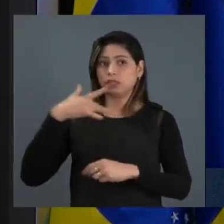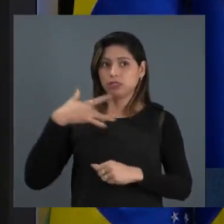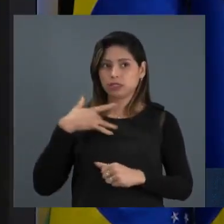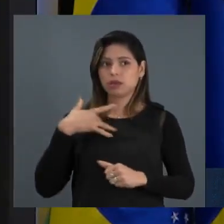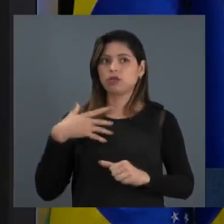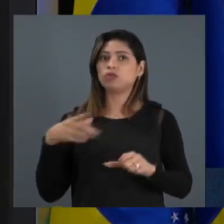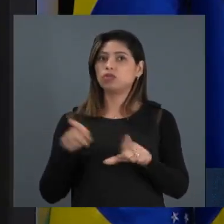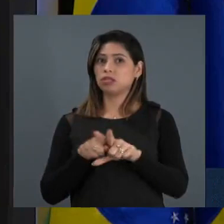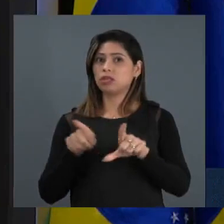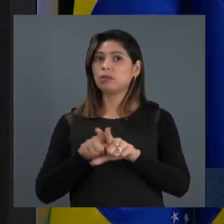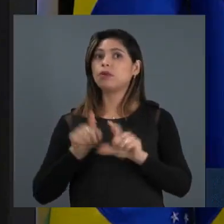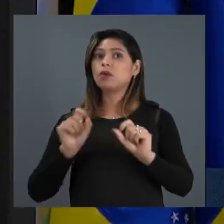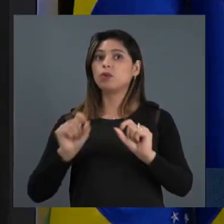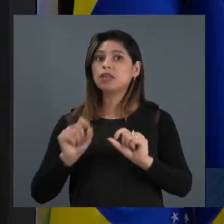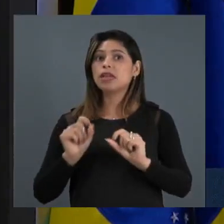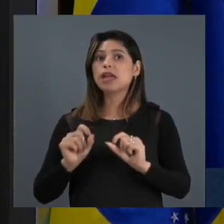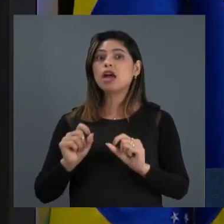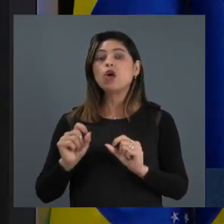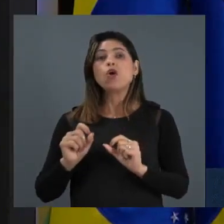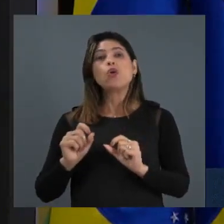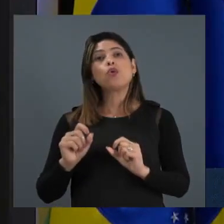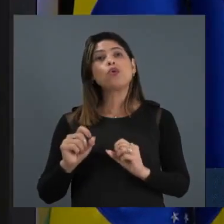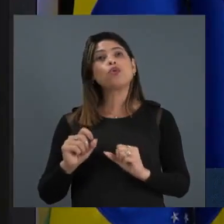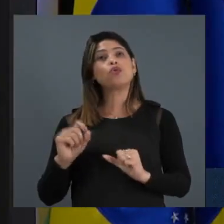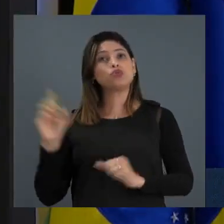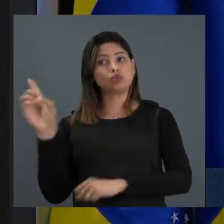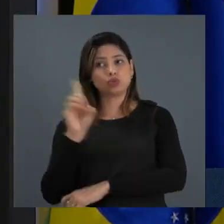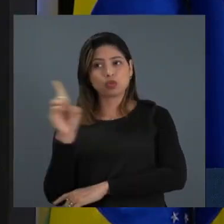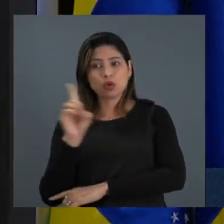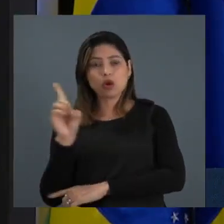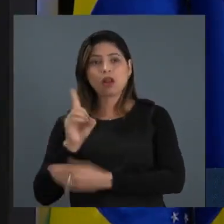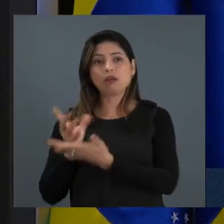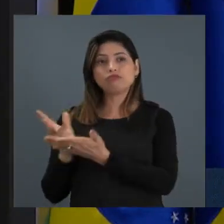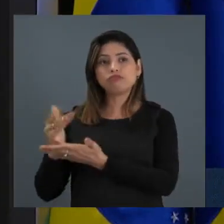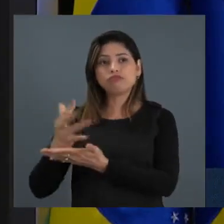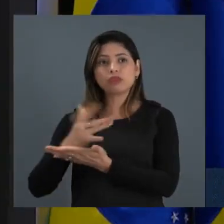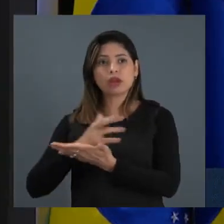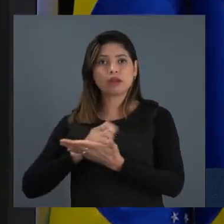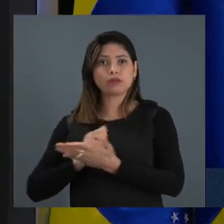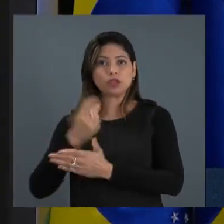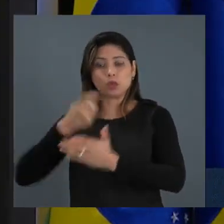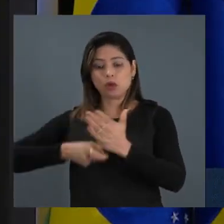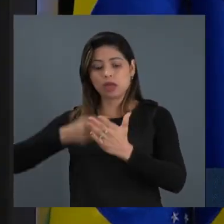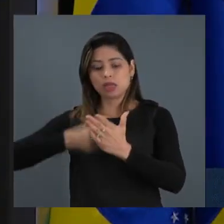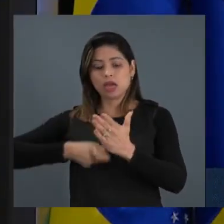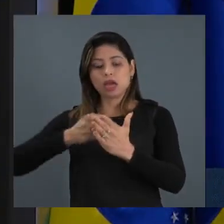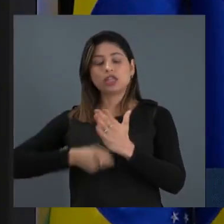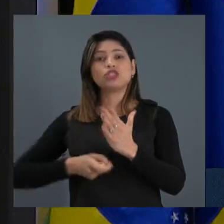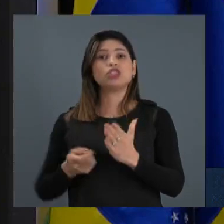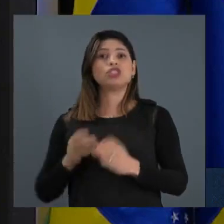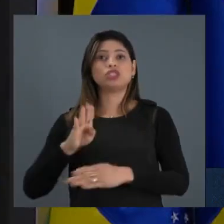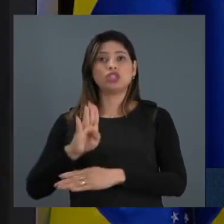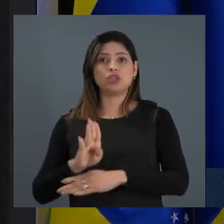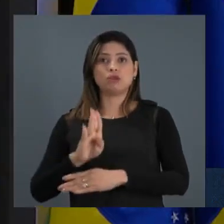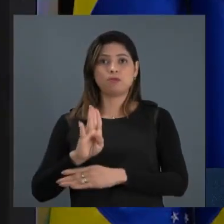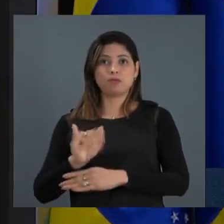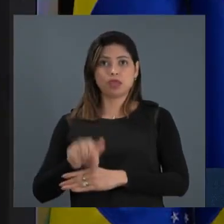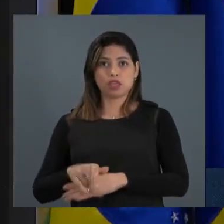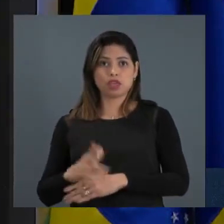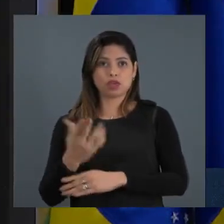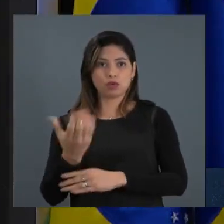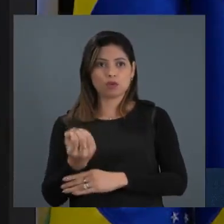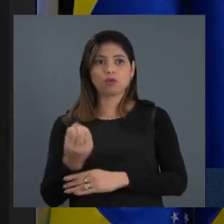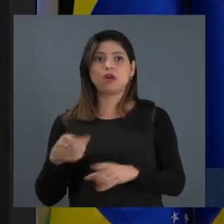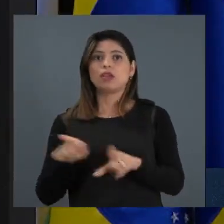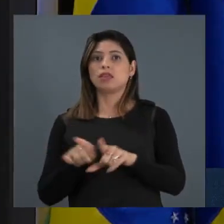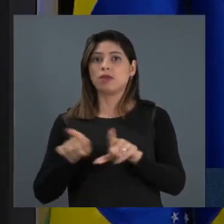cada dólar arrecadado com a tributação de cassino e bingo, gasta 3 com doença mental,